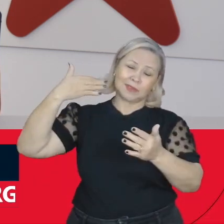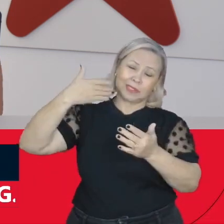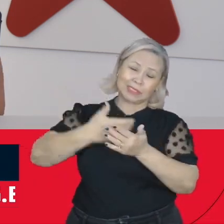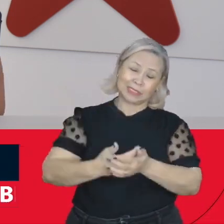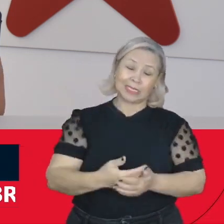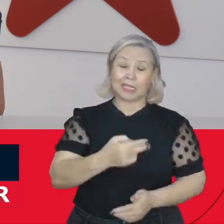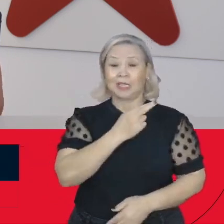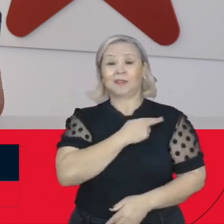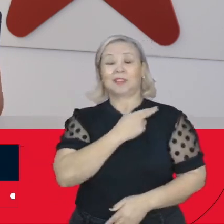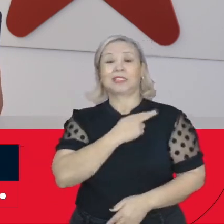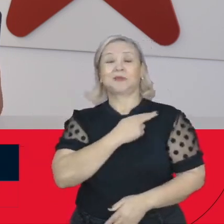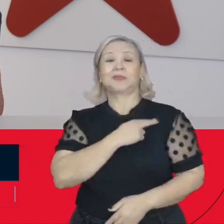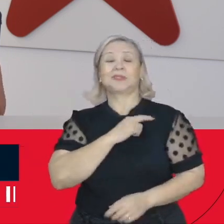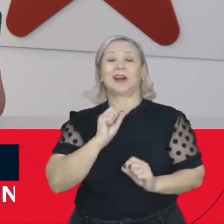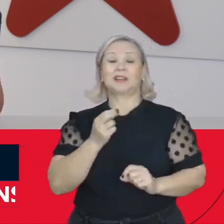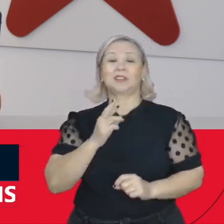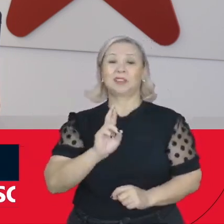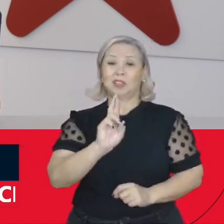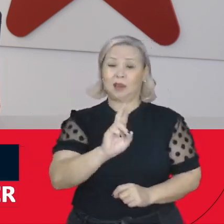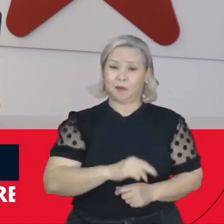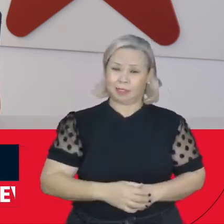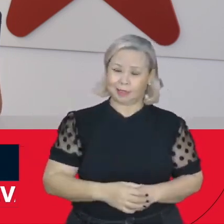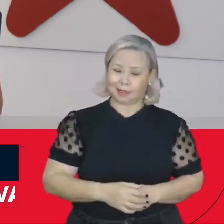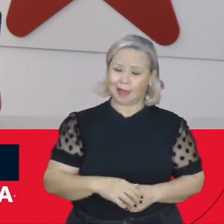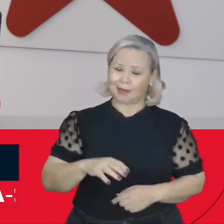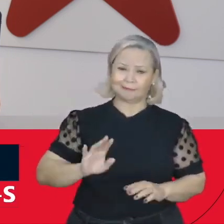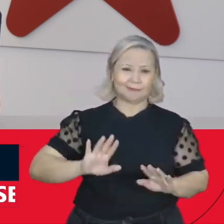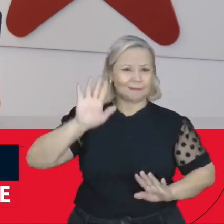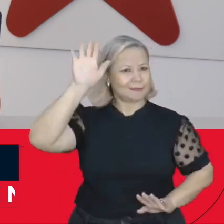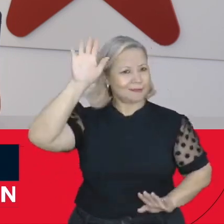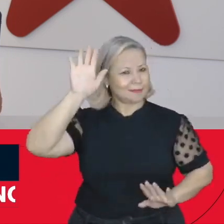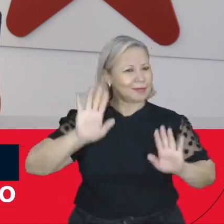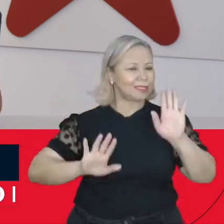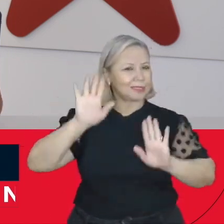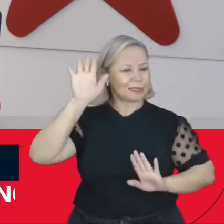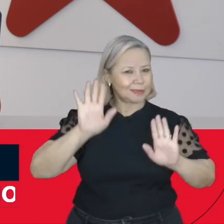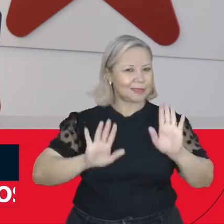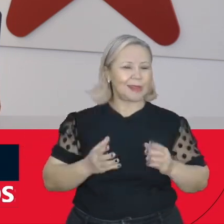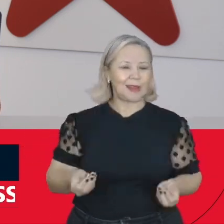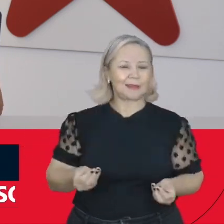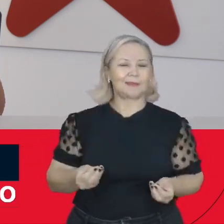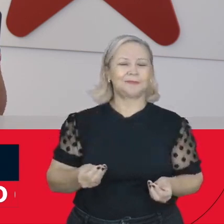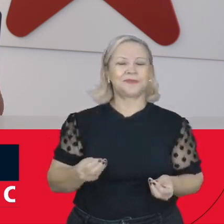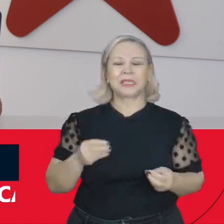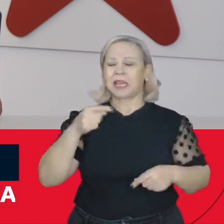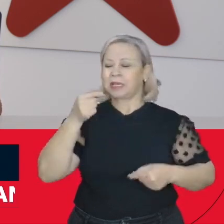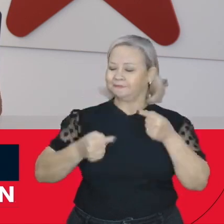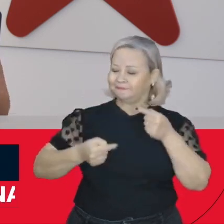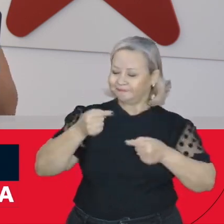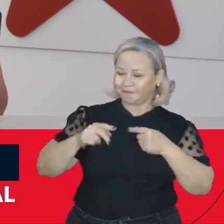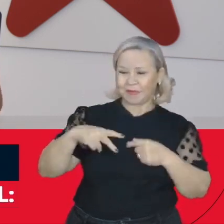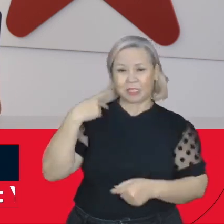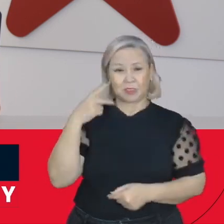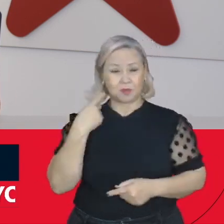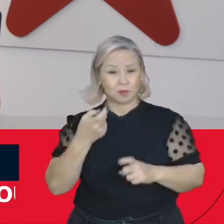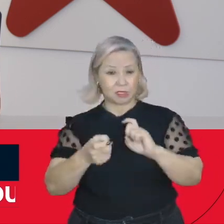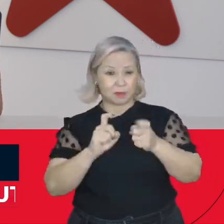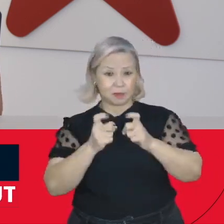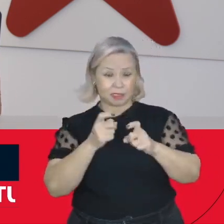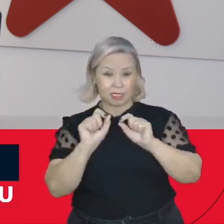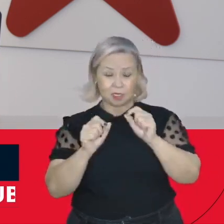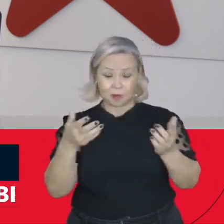governou as maiores cidades do estado, governou o Rio Grande do Sul por 2 vezes, com o Olívio, com o Tarso. O senhor acompanhou